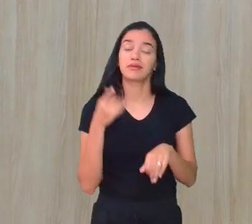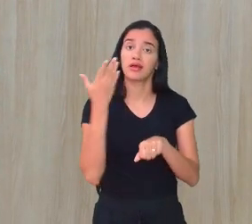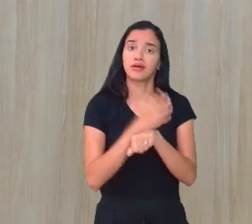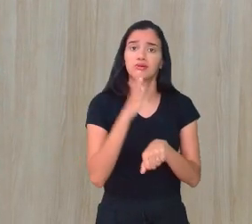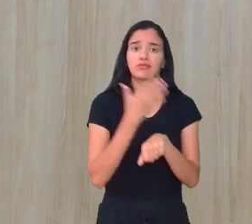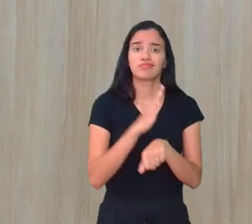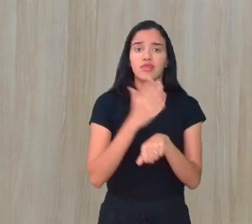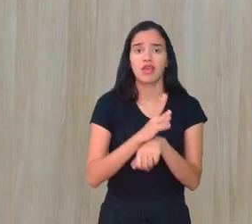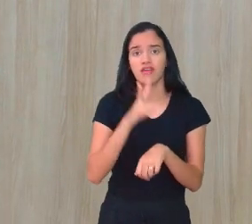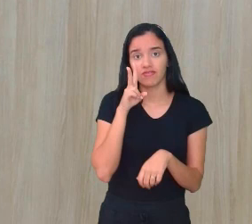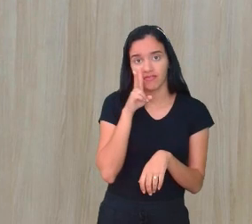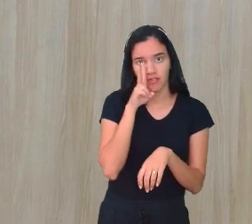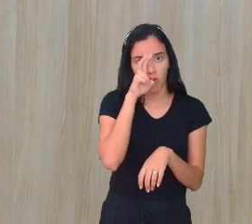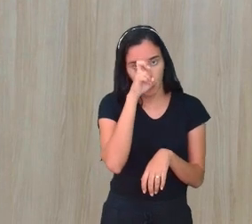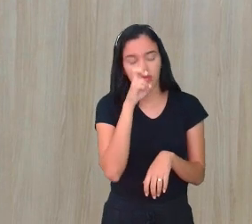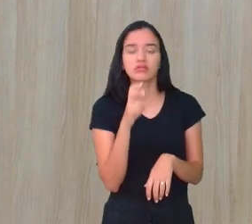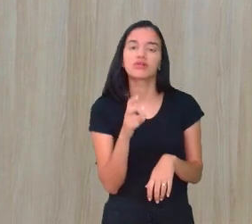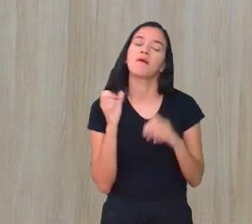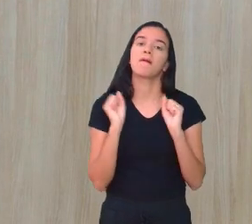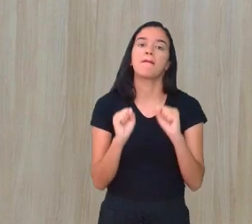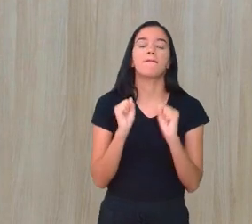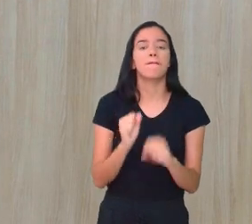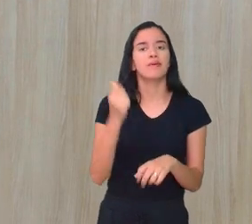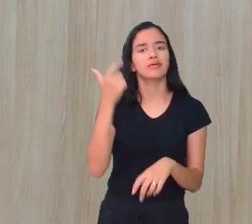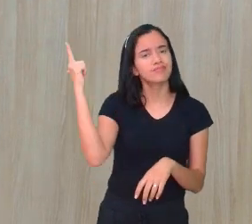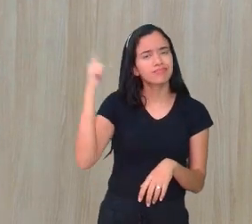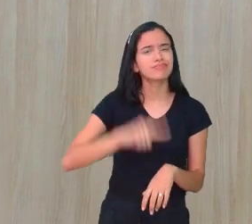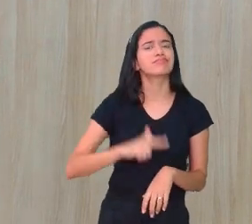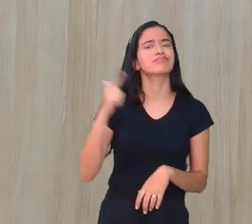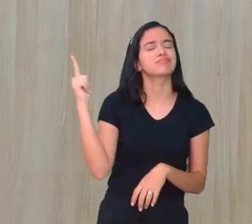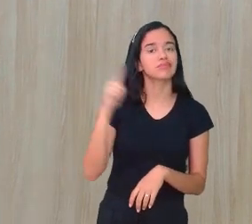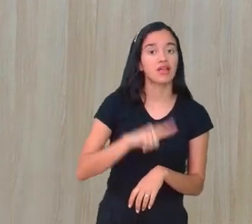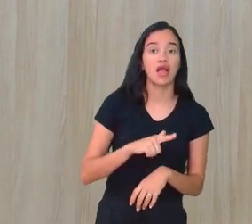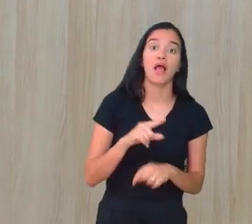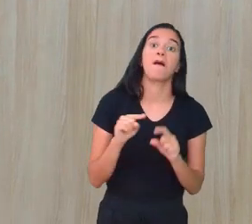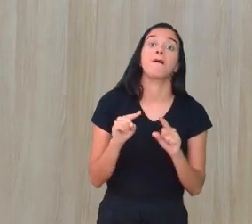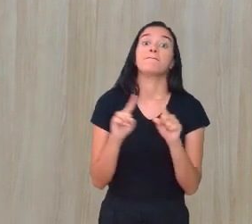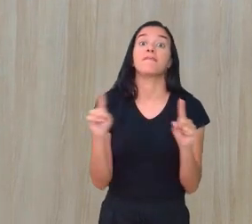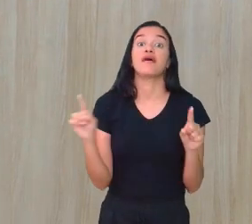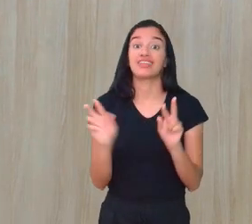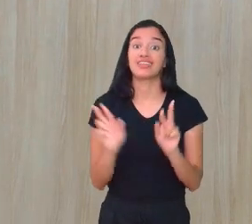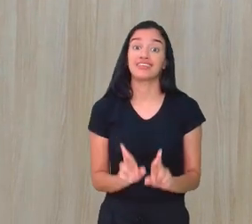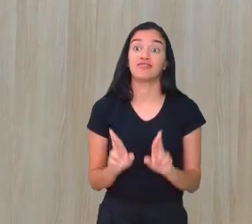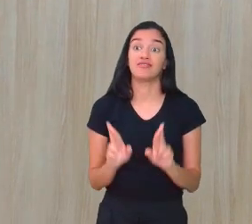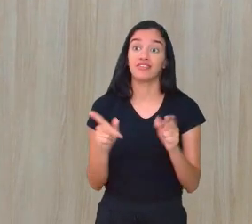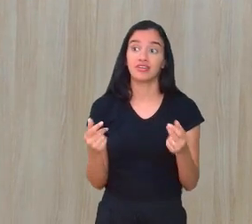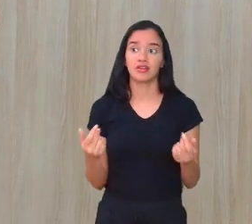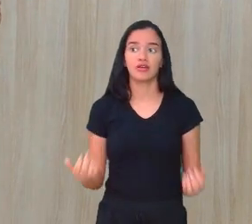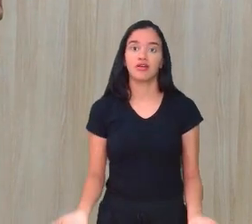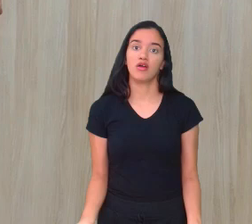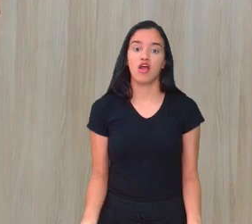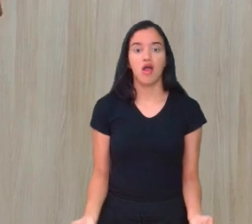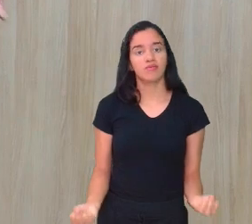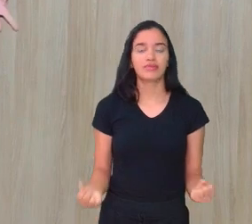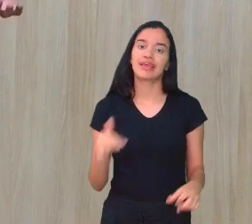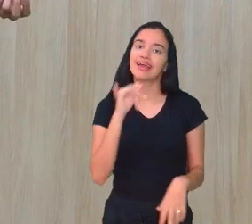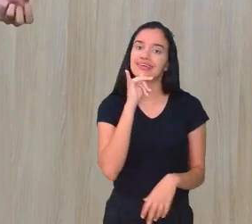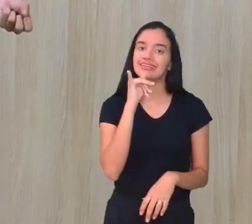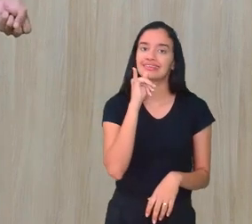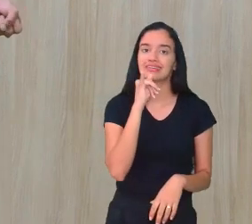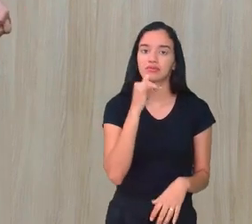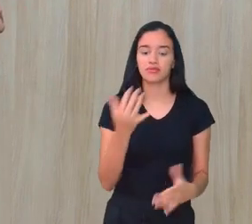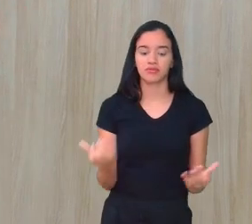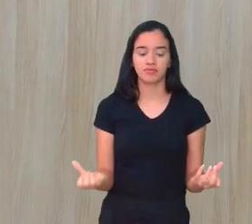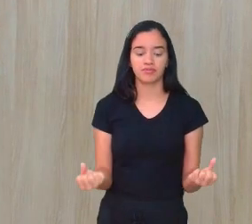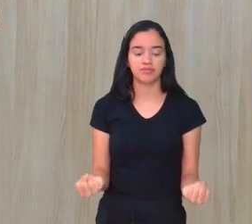essa força. E pode ser repetidas vezes, né? Mas vejam que é diferente de eu pegar um peso aqui, vamos supor que eu estou com uma